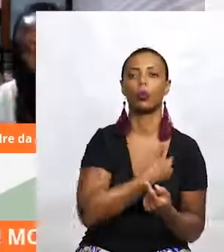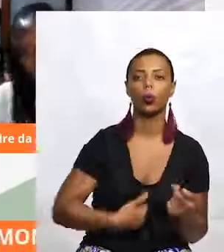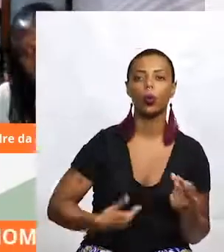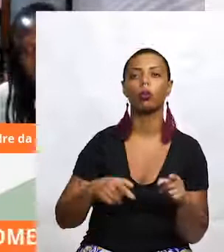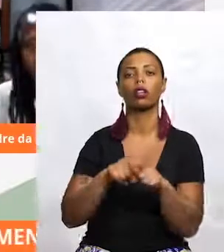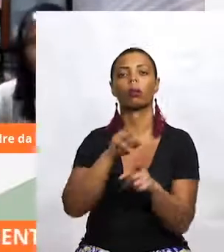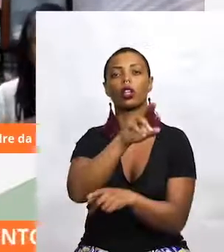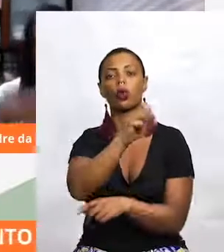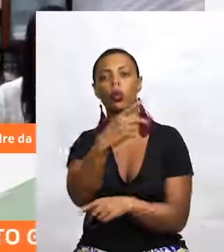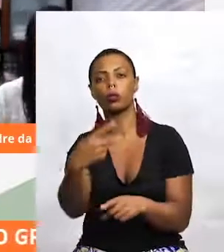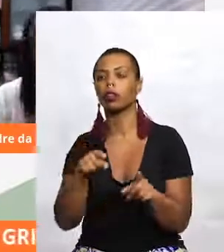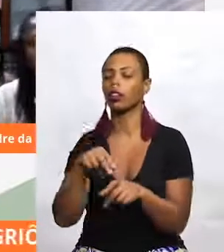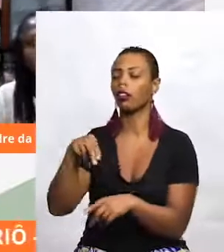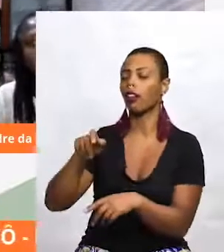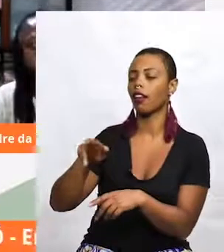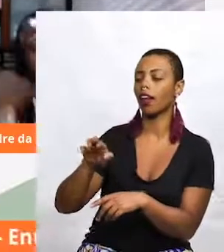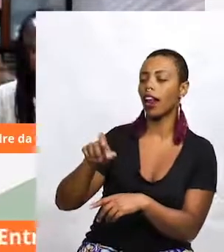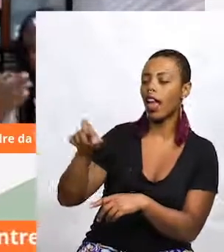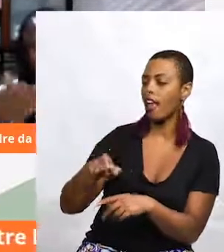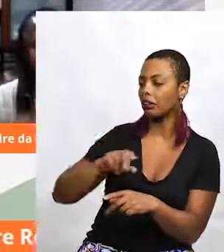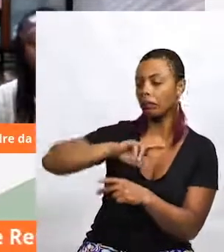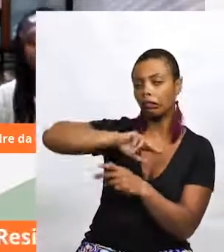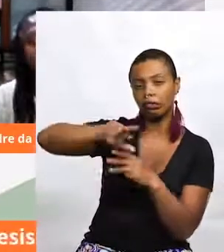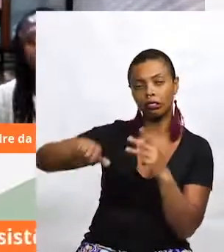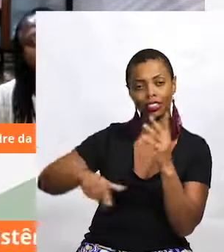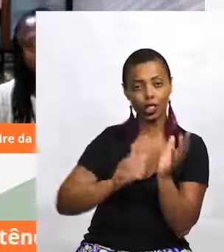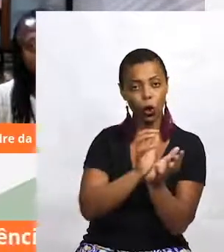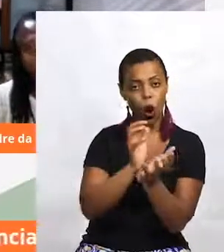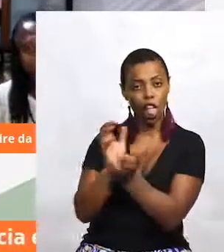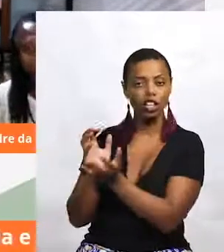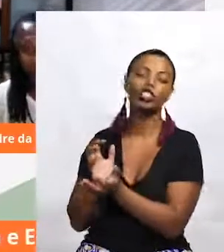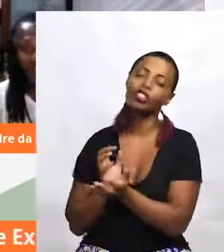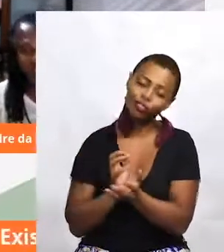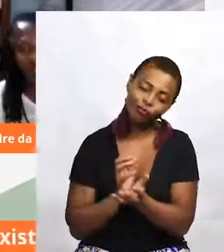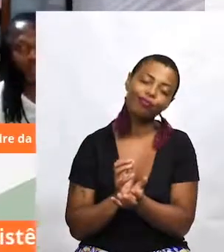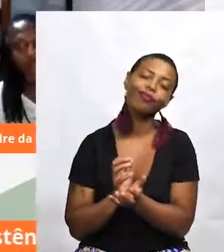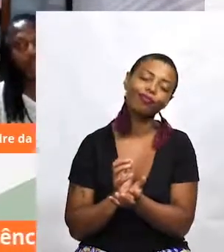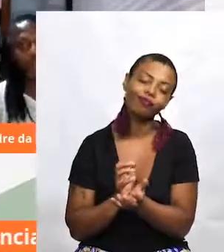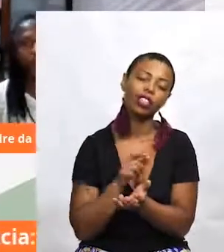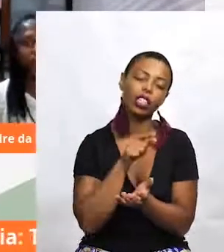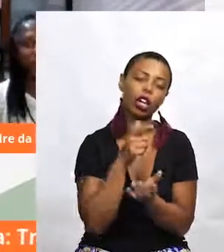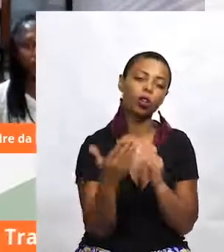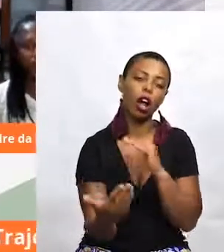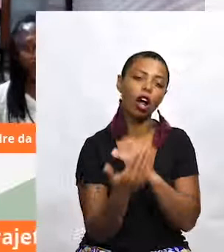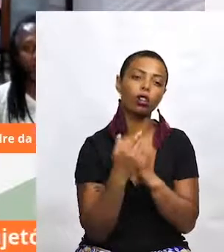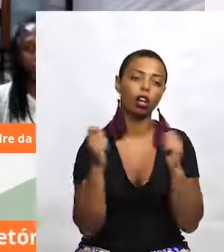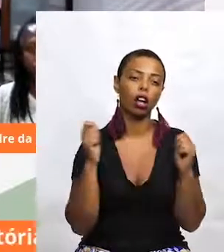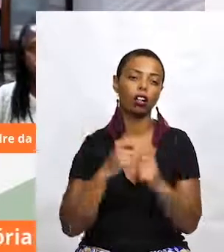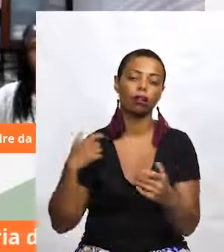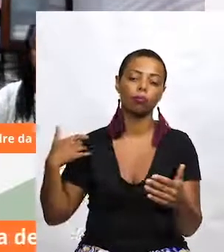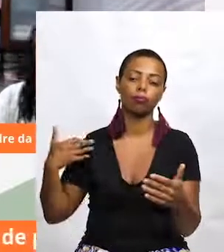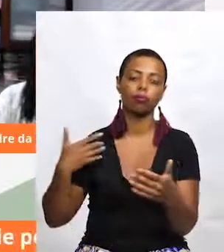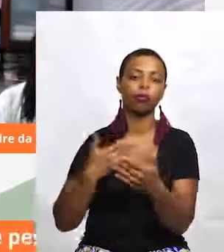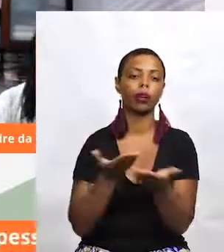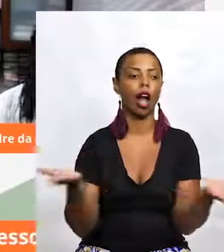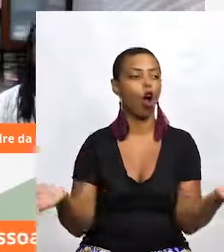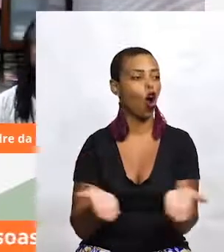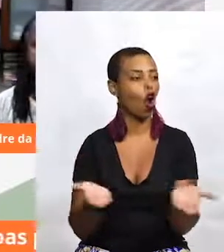da USP, o Negrex e assim por diante. Acho que isso é a importância que vocês trazem, né, para os dias atuais.